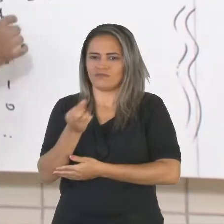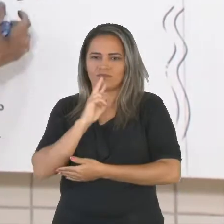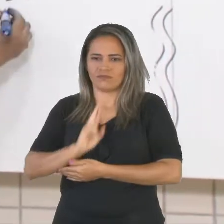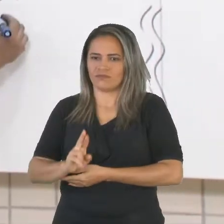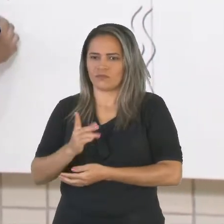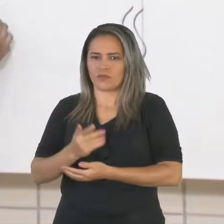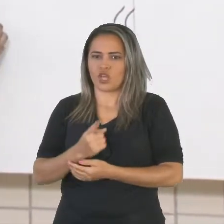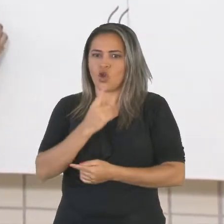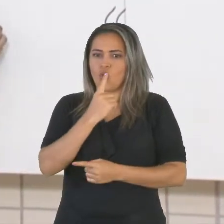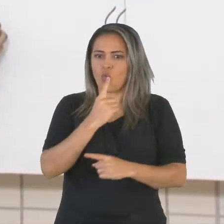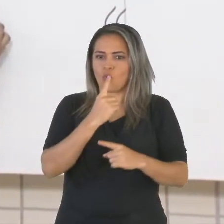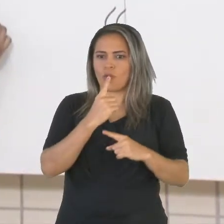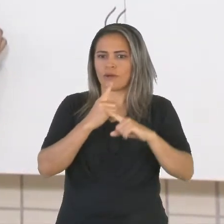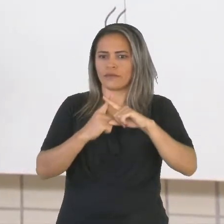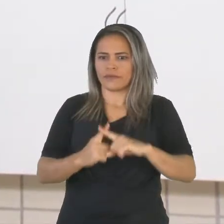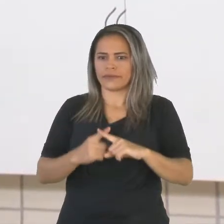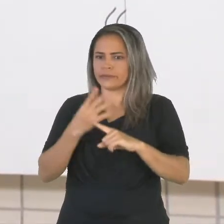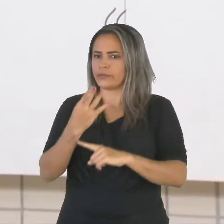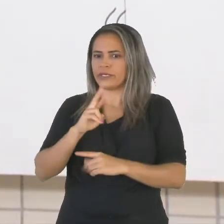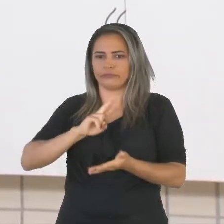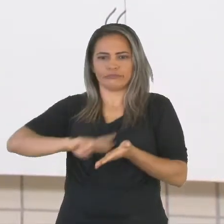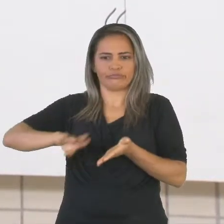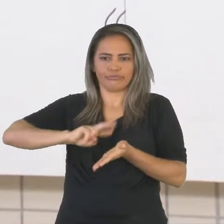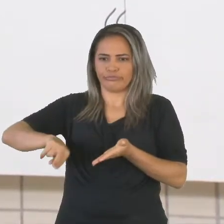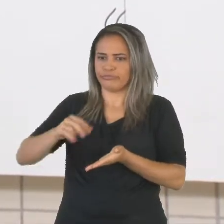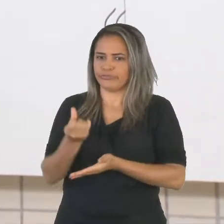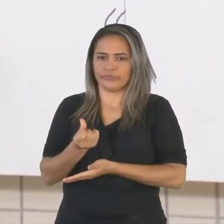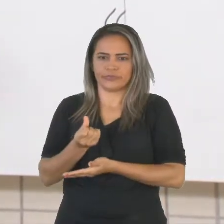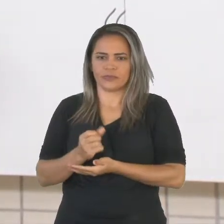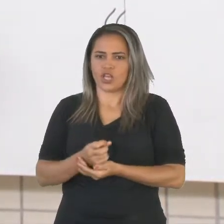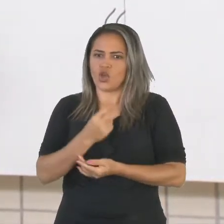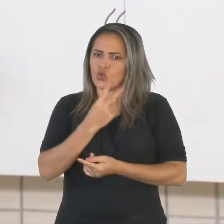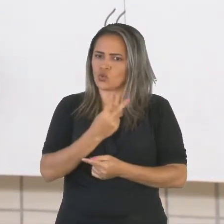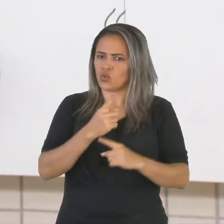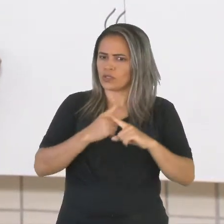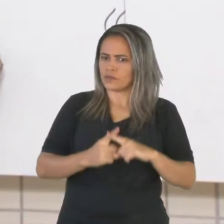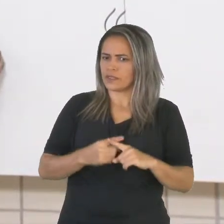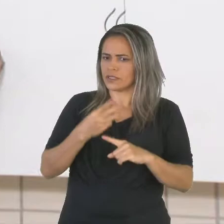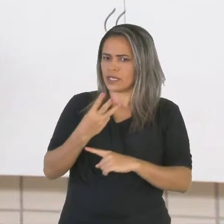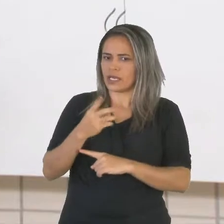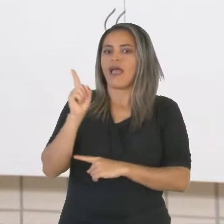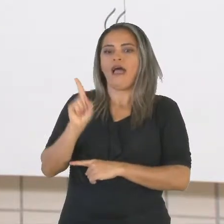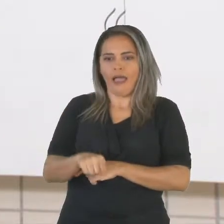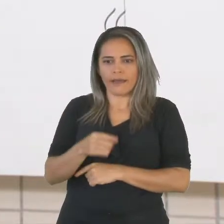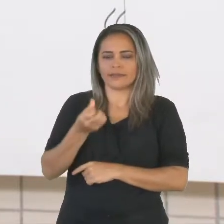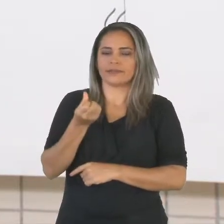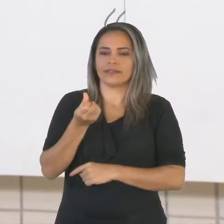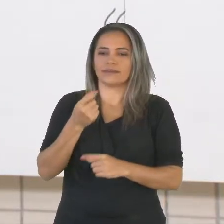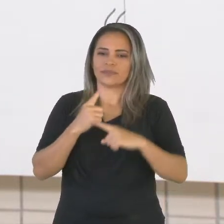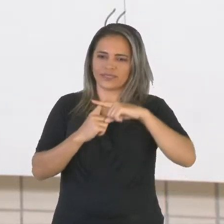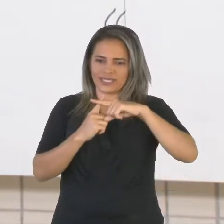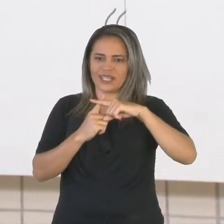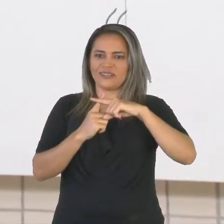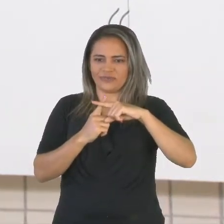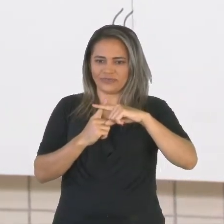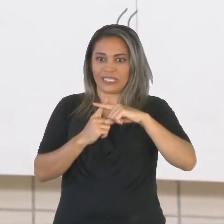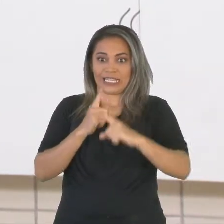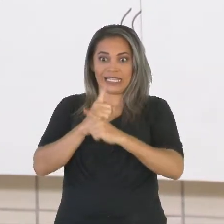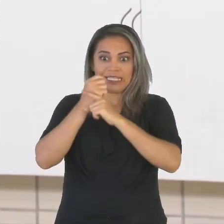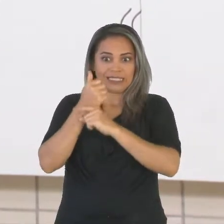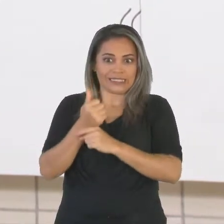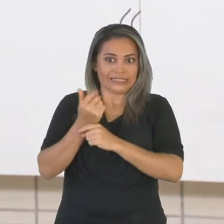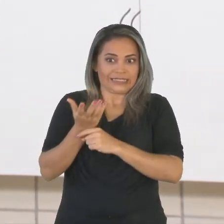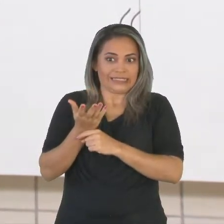1 vezes 4 não é 6. 2 vezes 3 é 6 positivo. Já tem uma